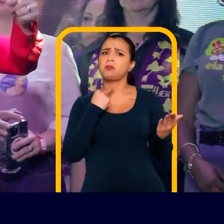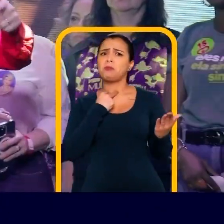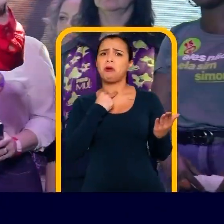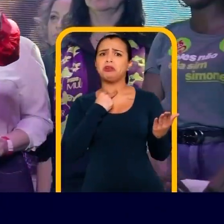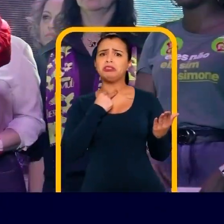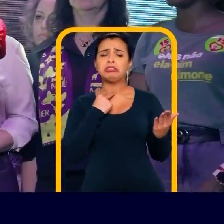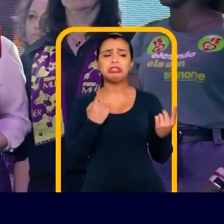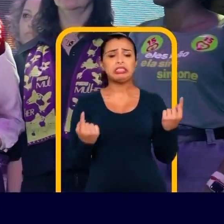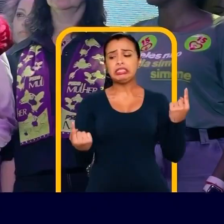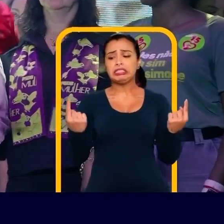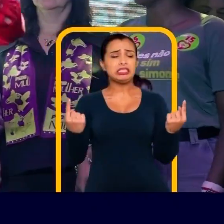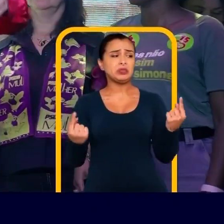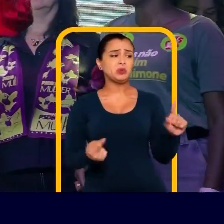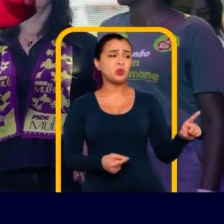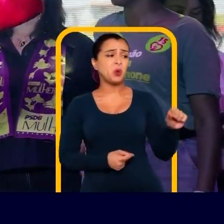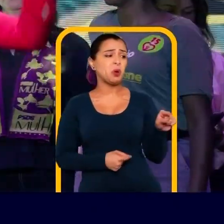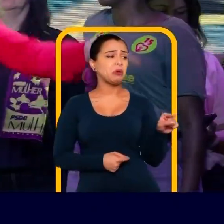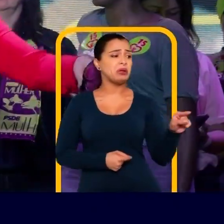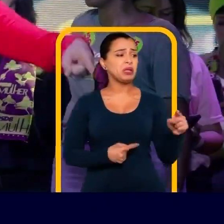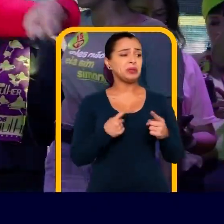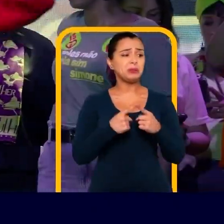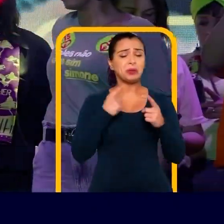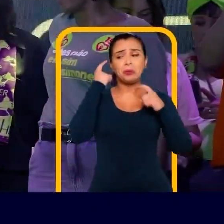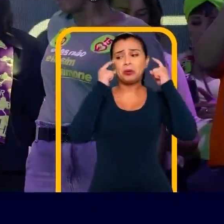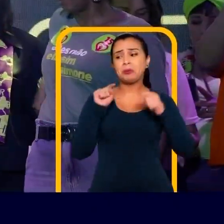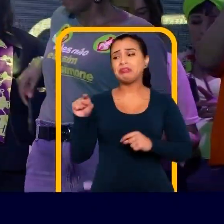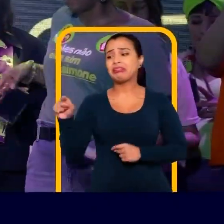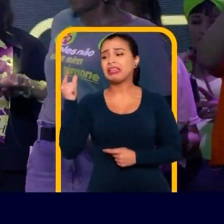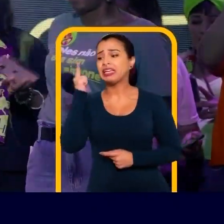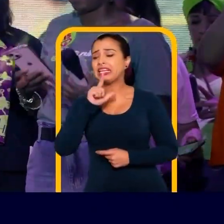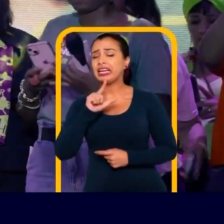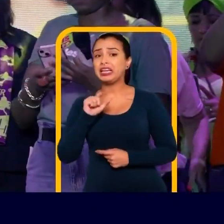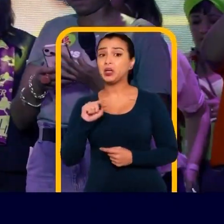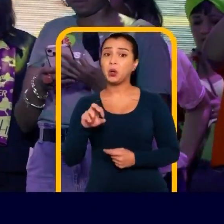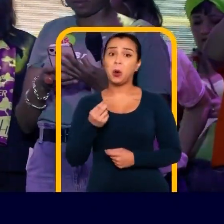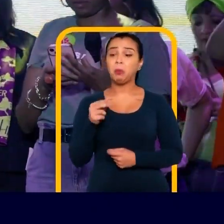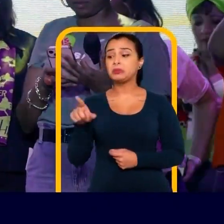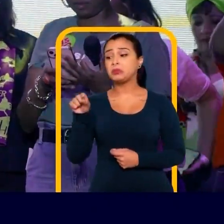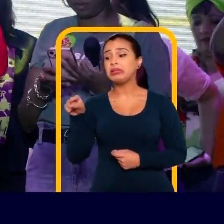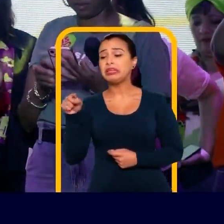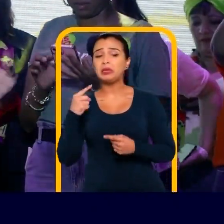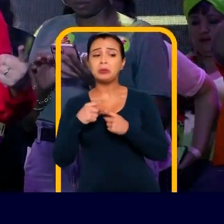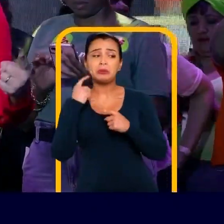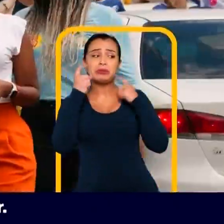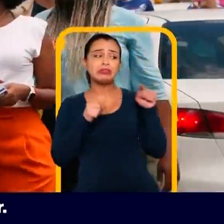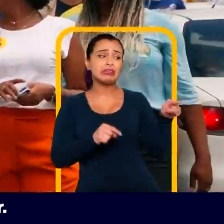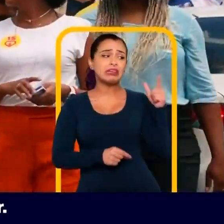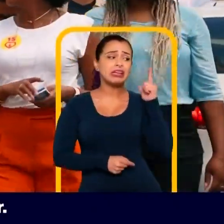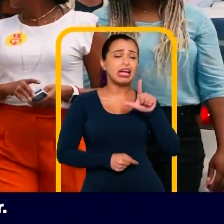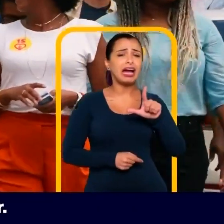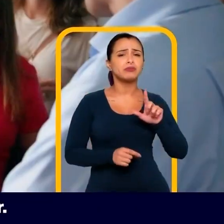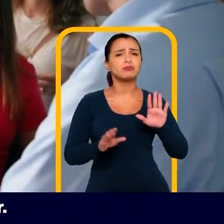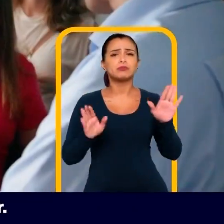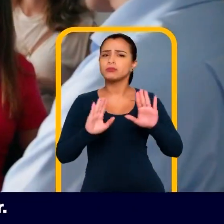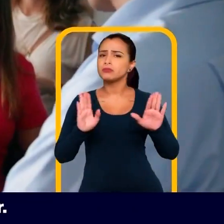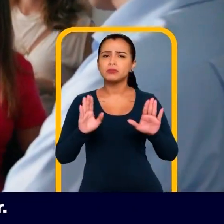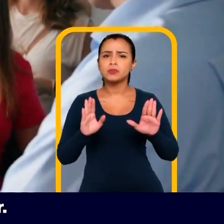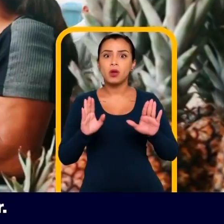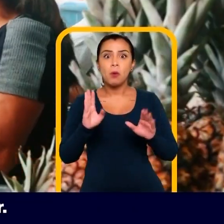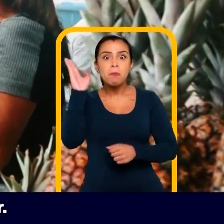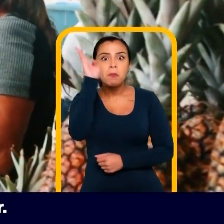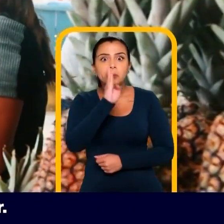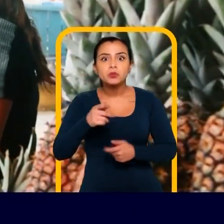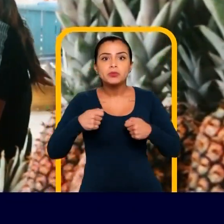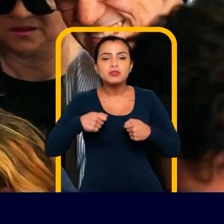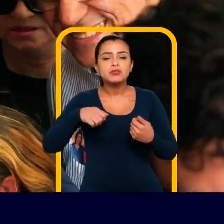não pode e não vai ser eleição onde eu voto em A porque eu não quero B, ou eu voto em B porque não quero A. O Brasil precisa da alma